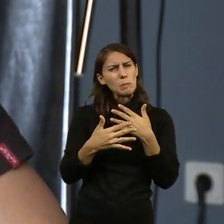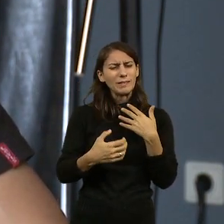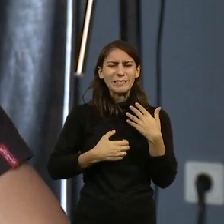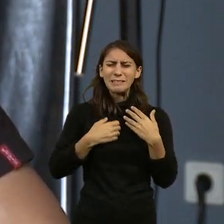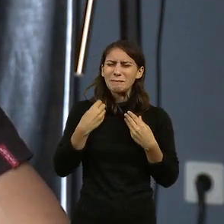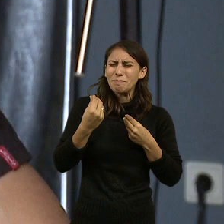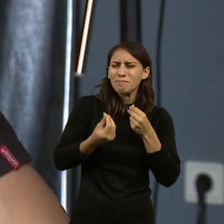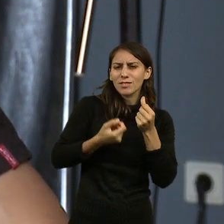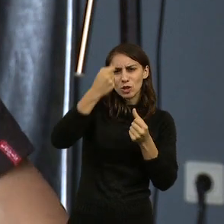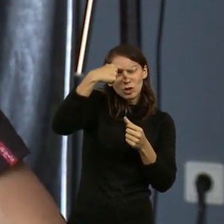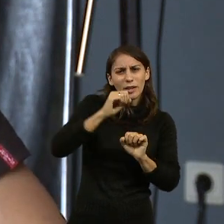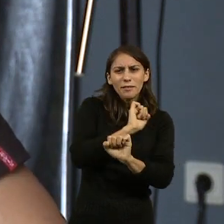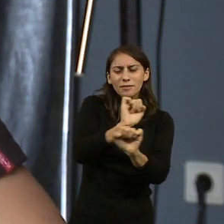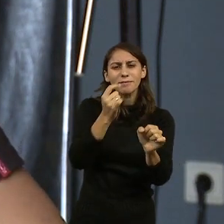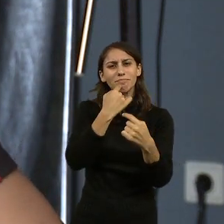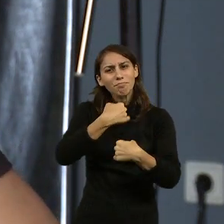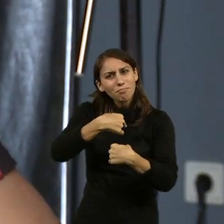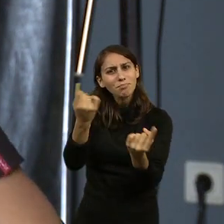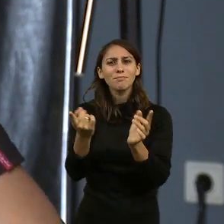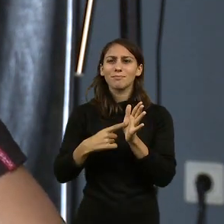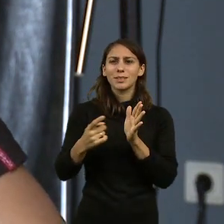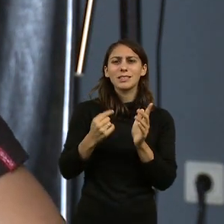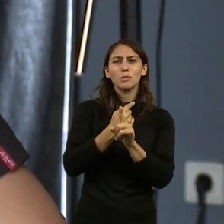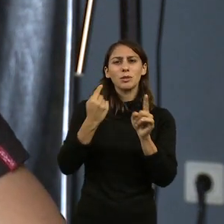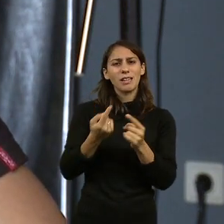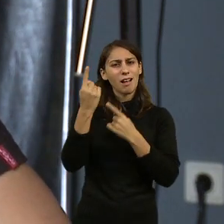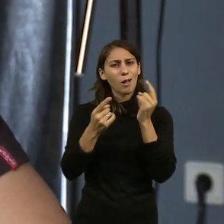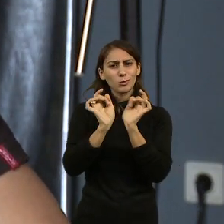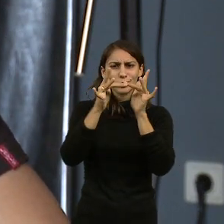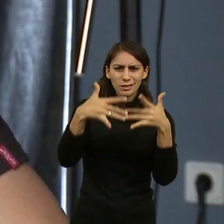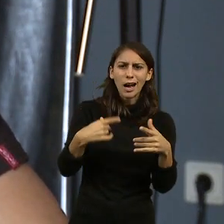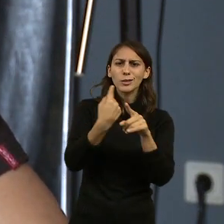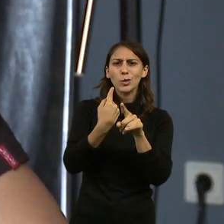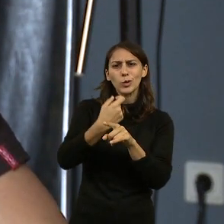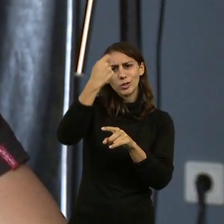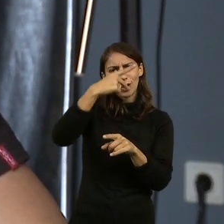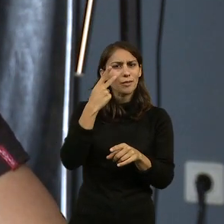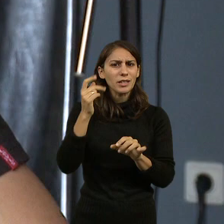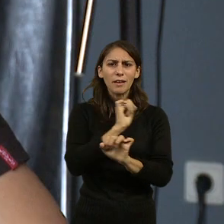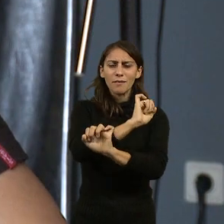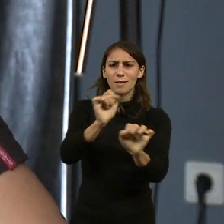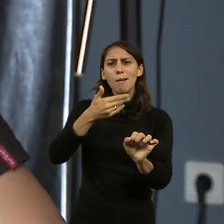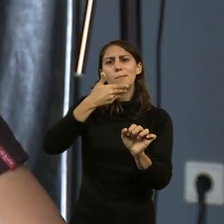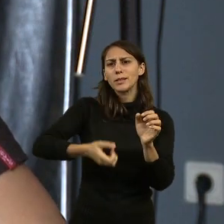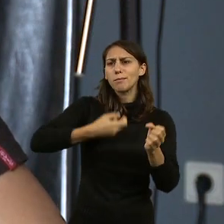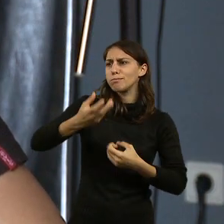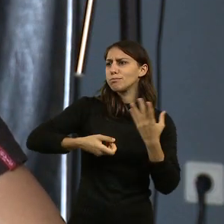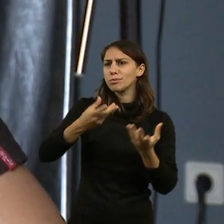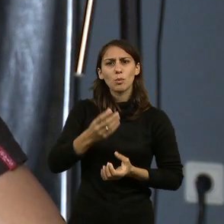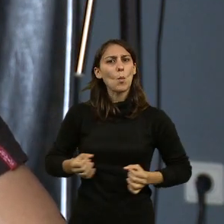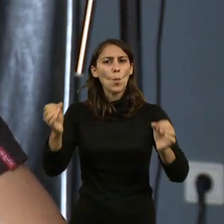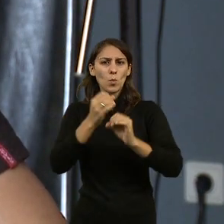tu pesquisas e não sabes a história deles. E achei que isso seria giro. E na altura a Coletiva estava a começar, achei que seria